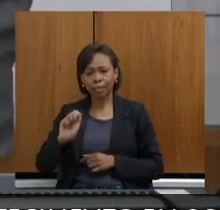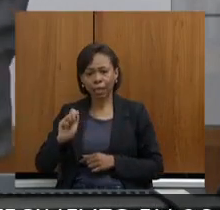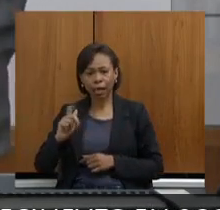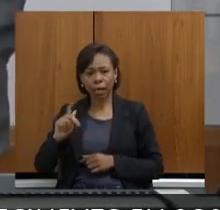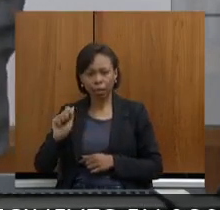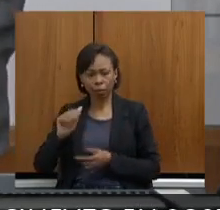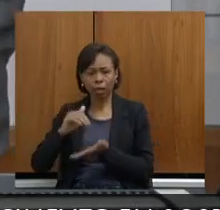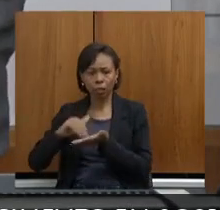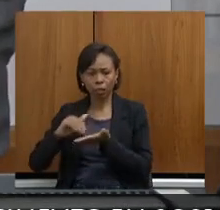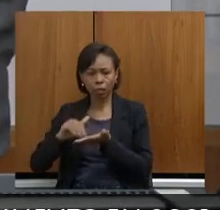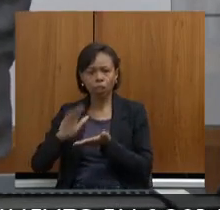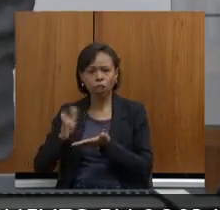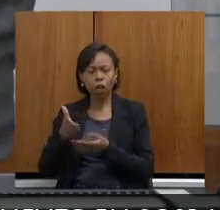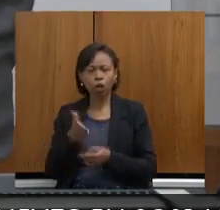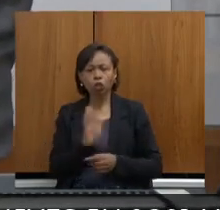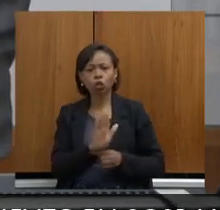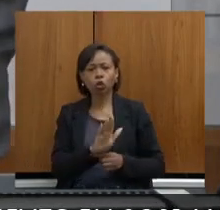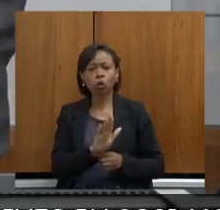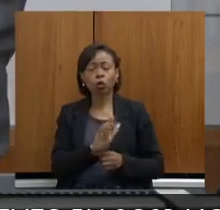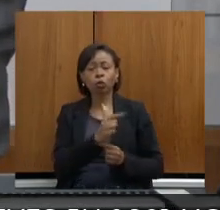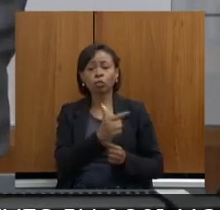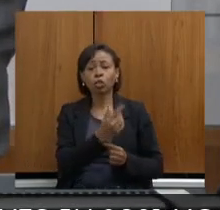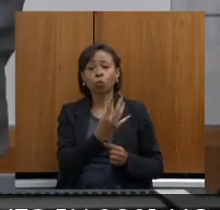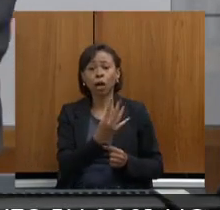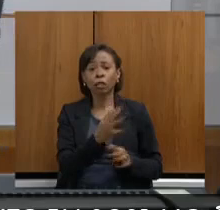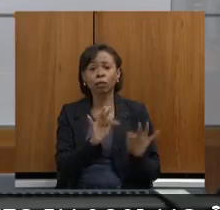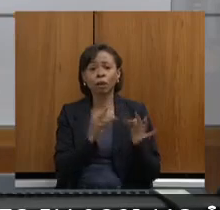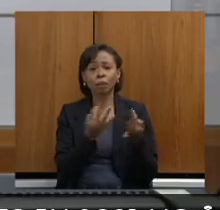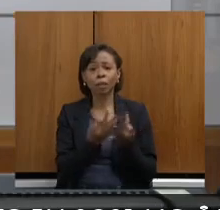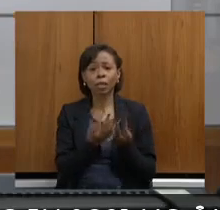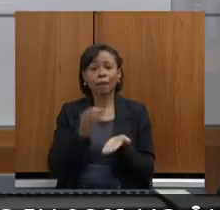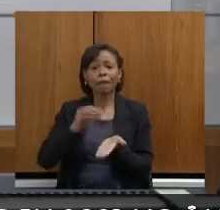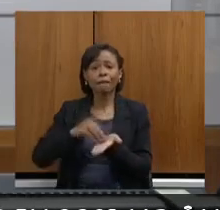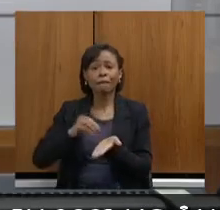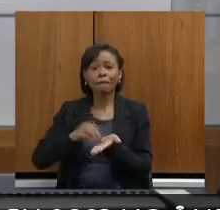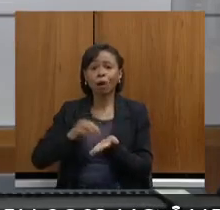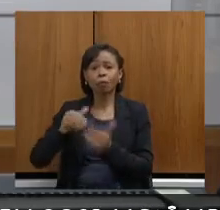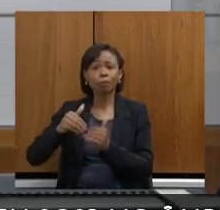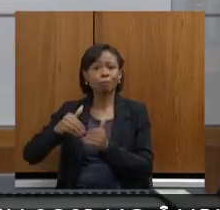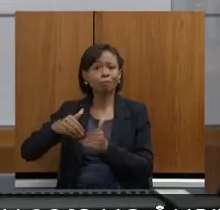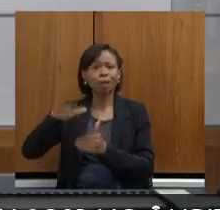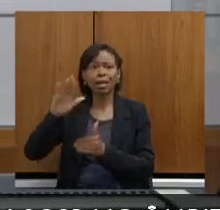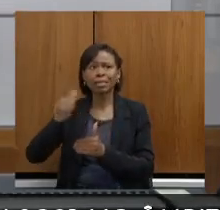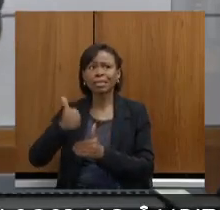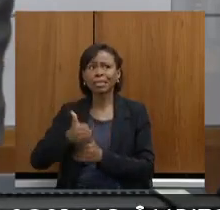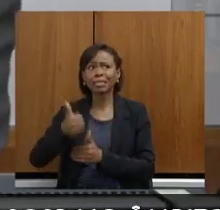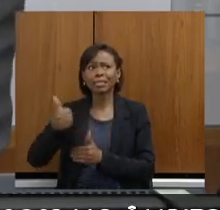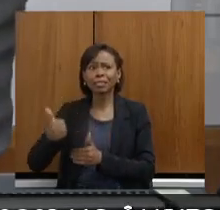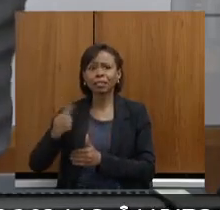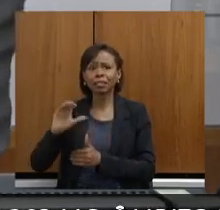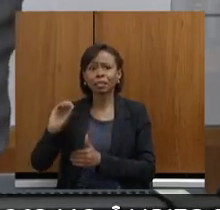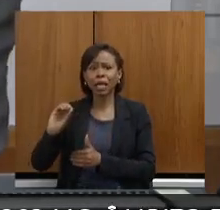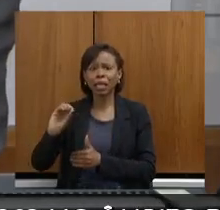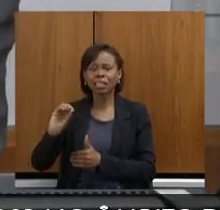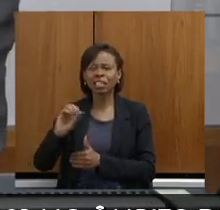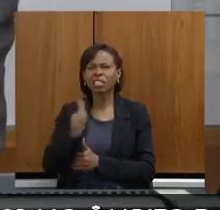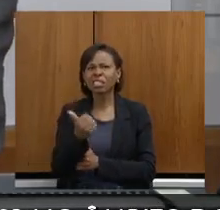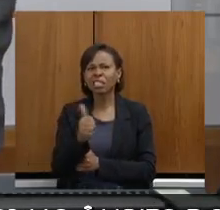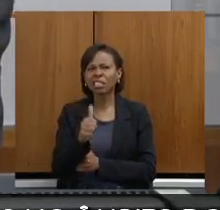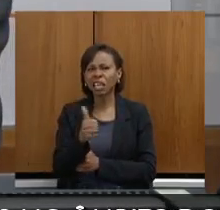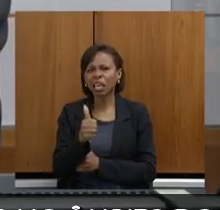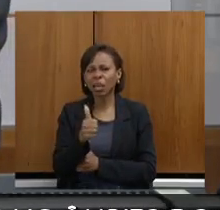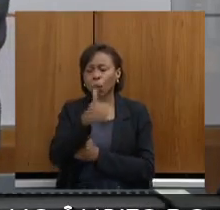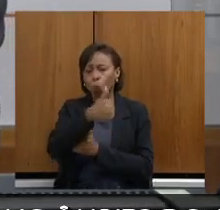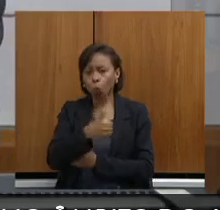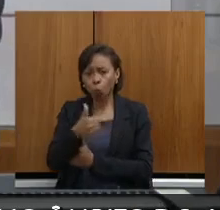24 família de 137 nós temos ainda mais de 110 família 113 para